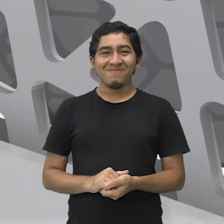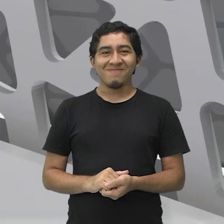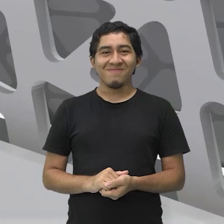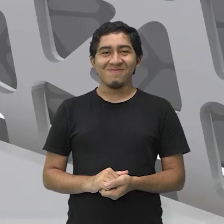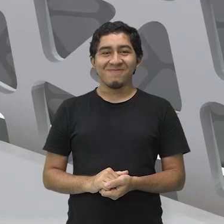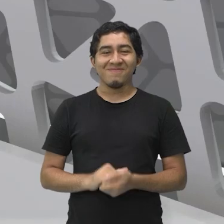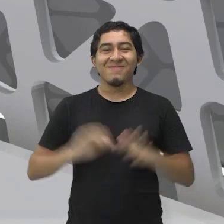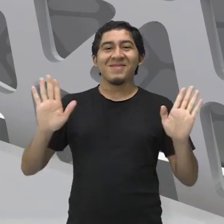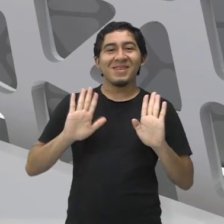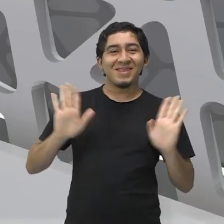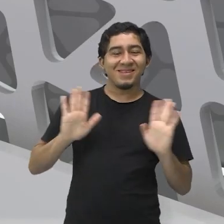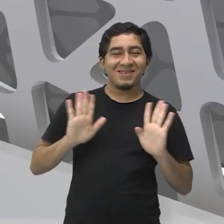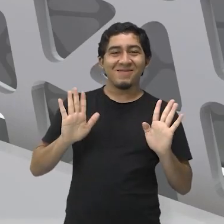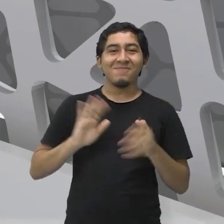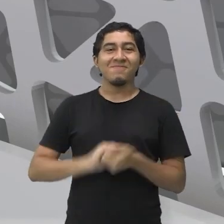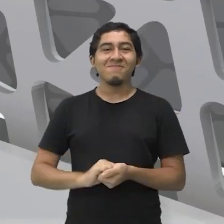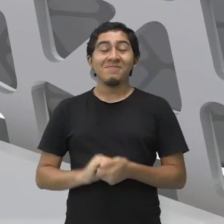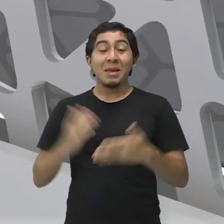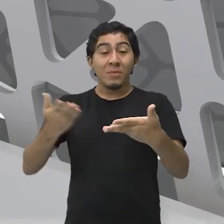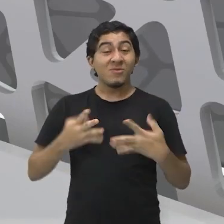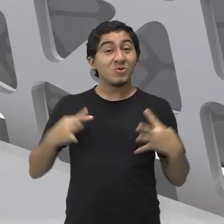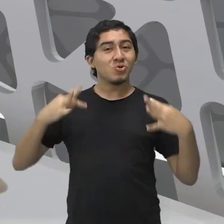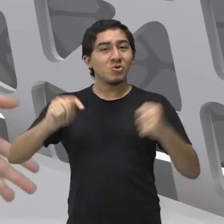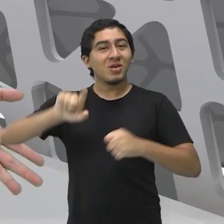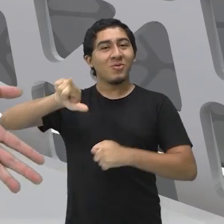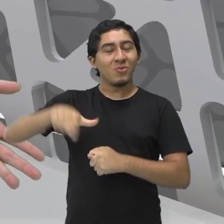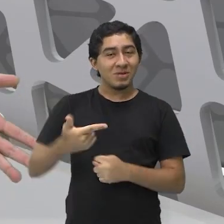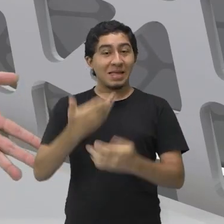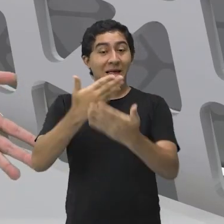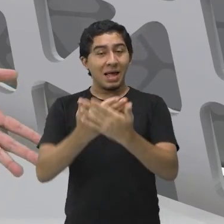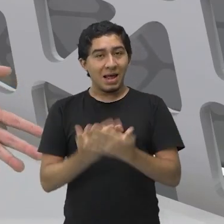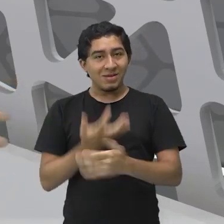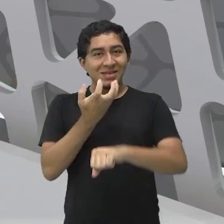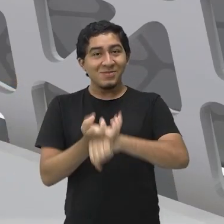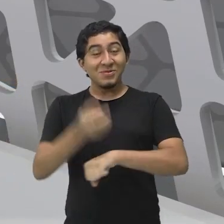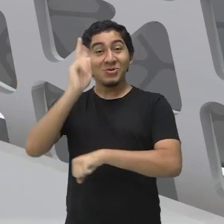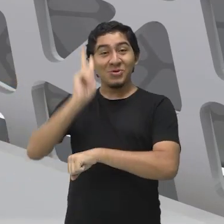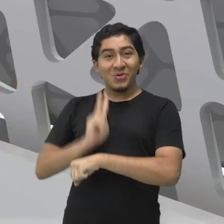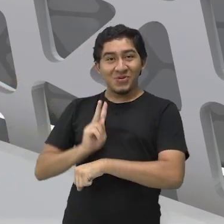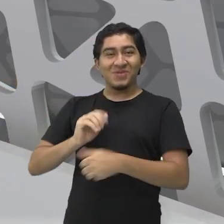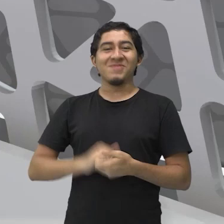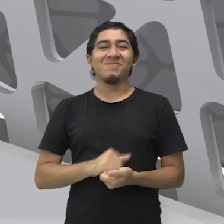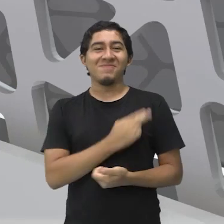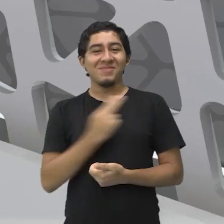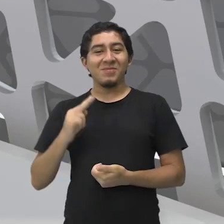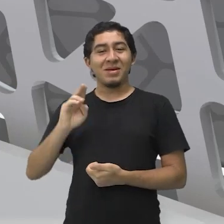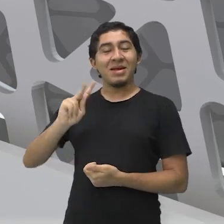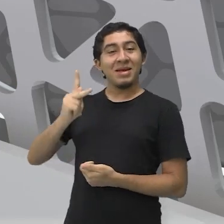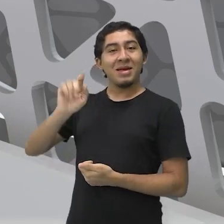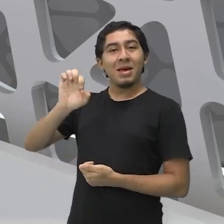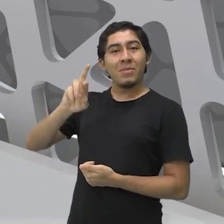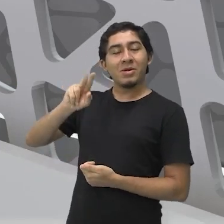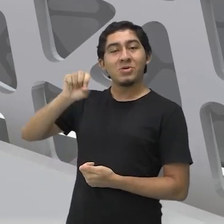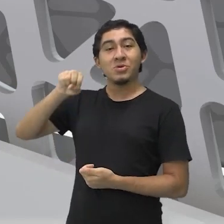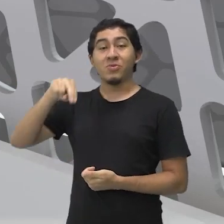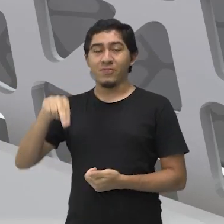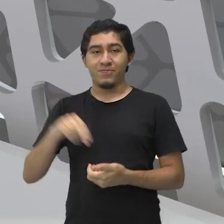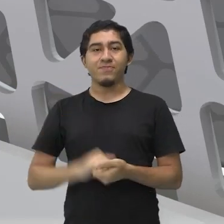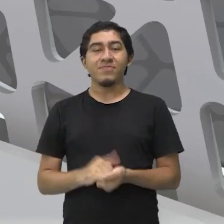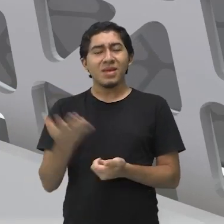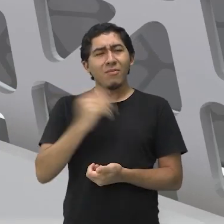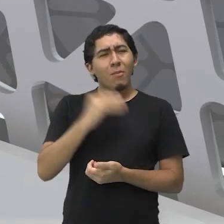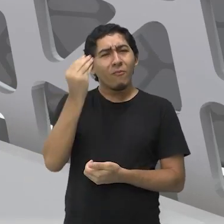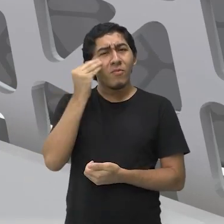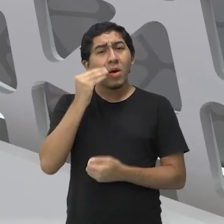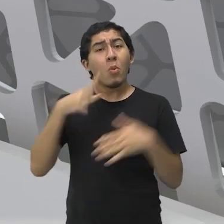Olá, pessoal! Sejam todos bem-vindos a mais uma aula de História. Eu sou o professor Eberson Cardoso. Vamos lá